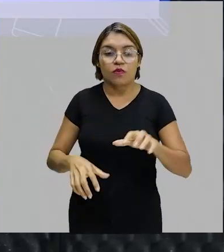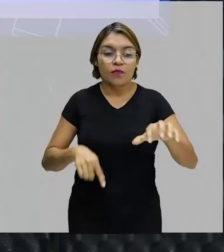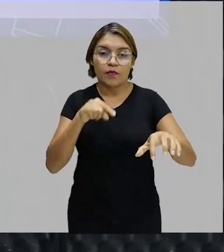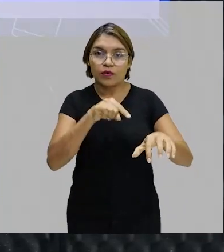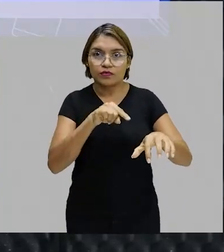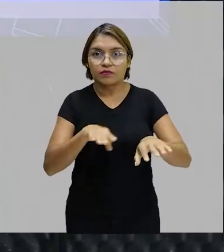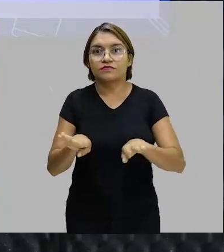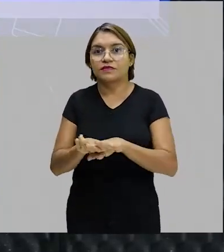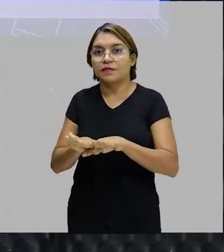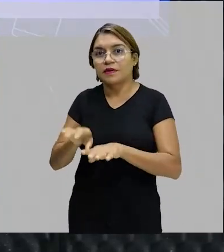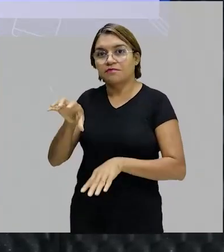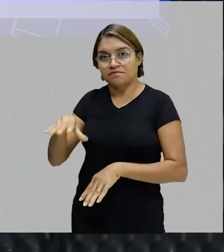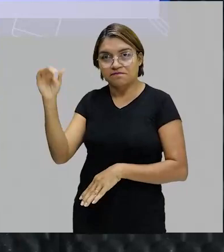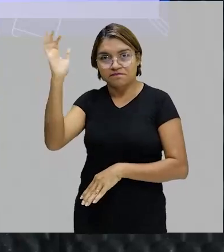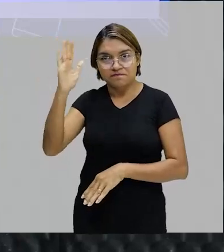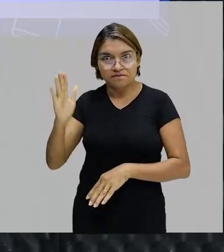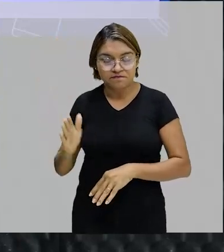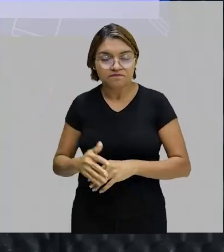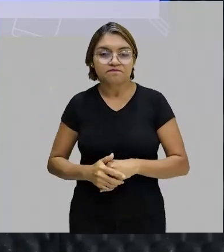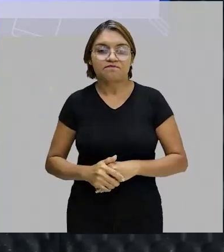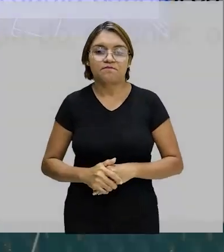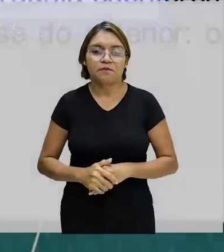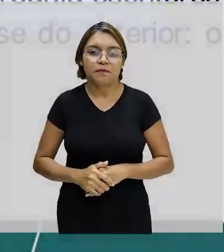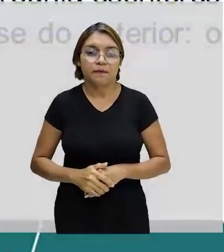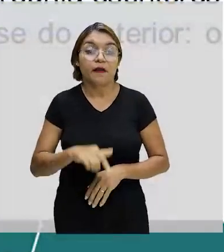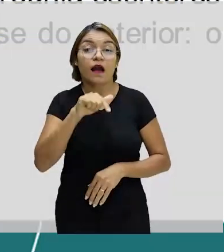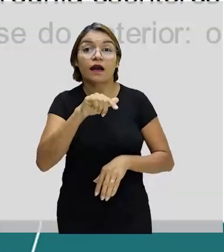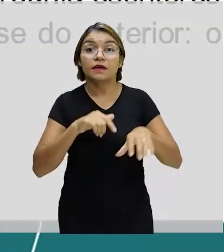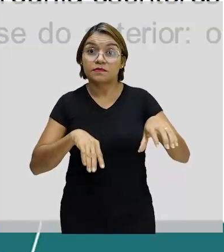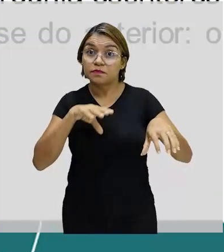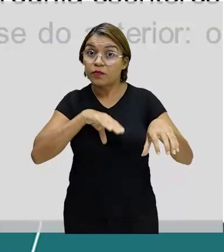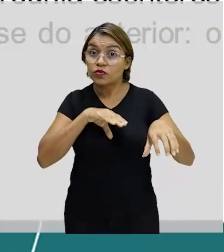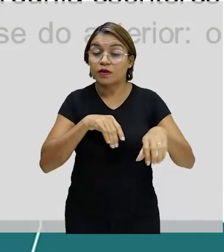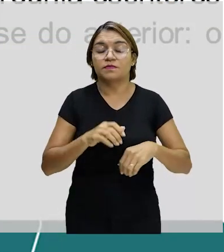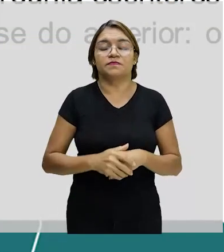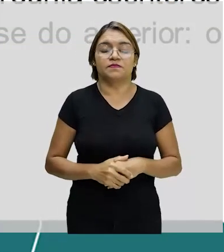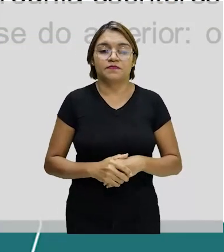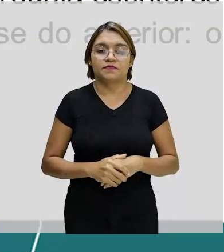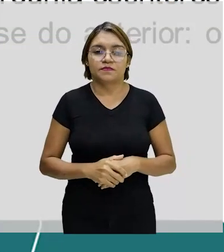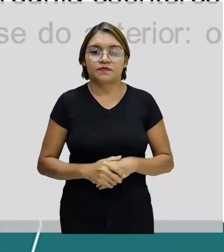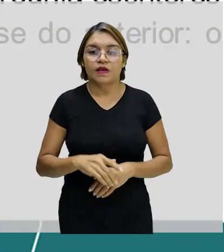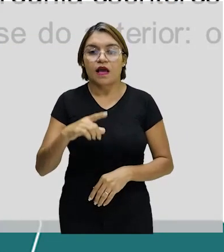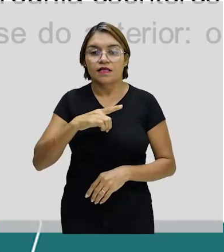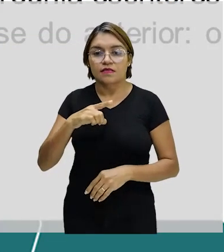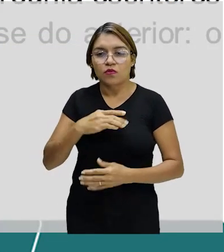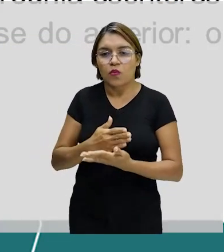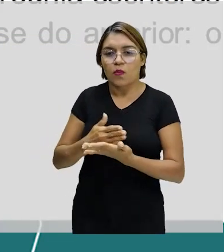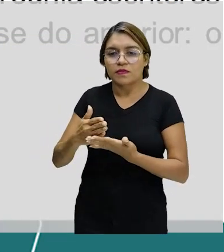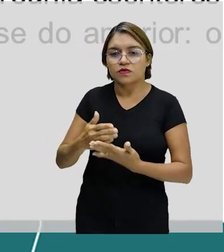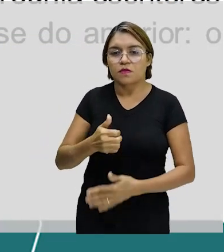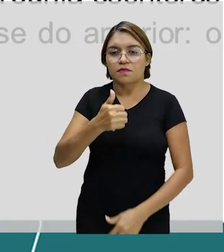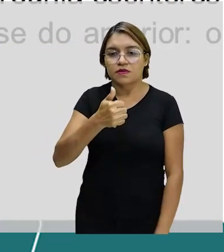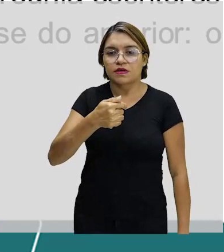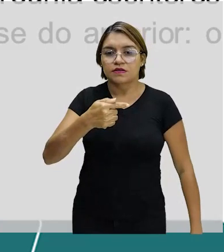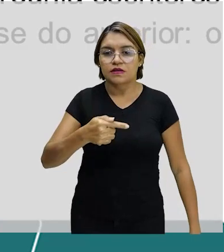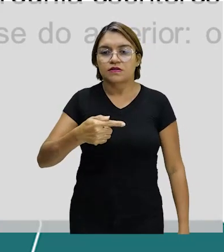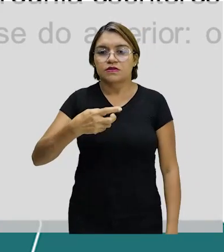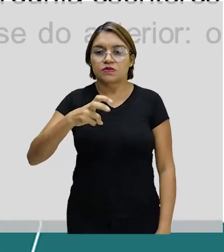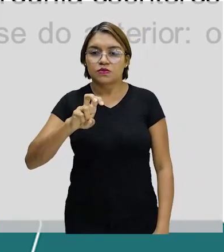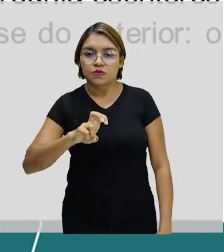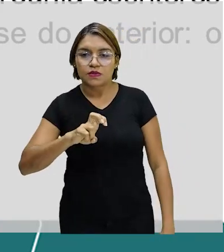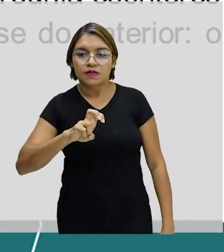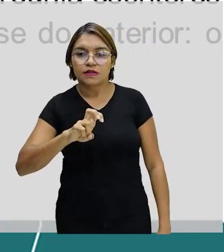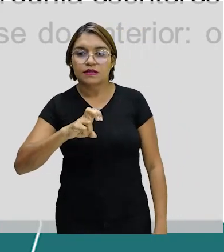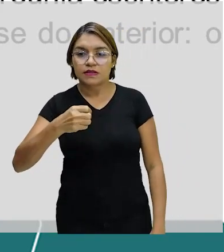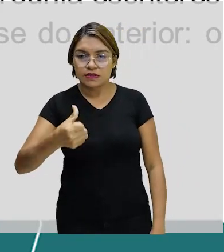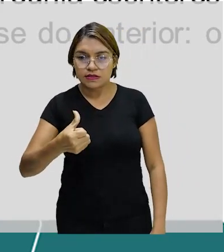no Brasil. Arcadismo em Portugal. O arcadismo em Portugal teve início em 1756, com a